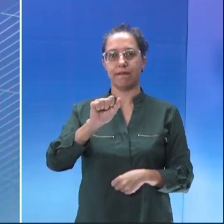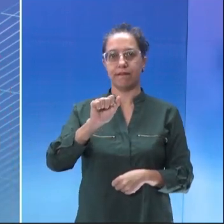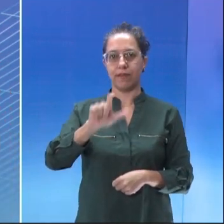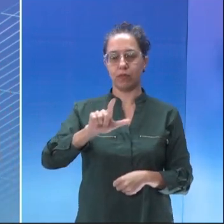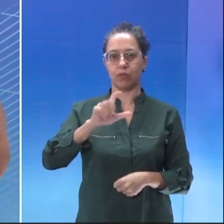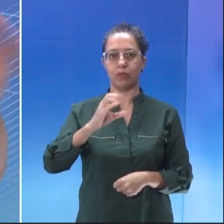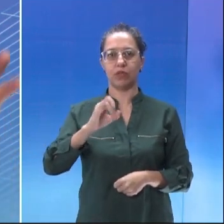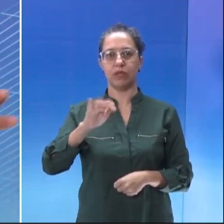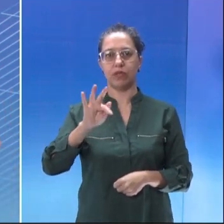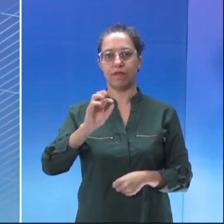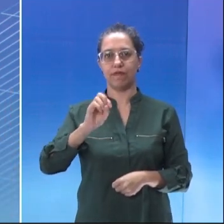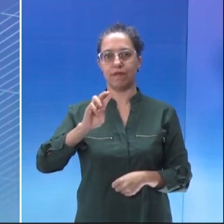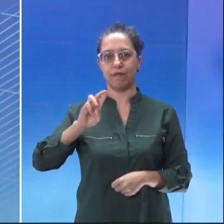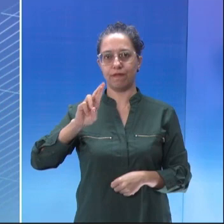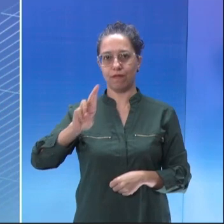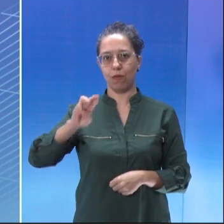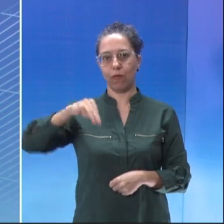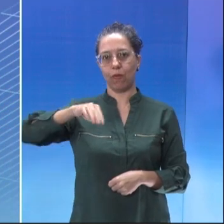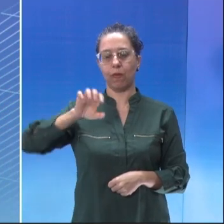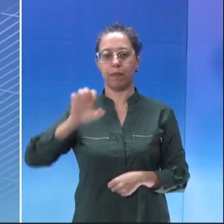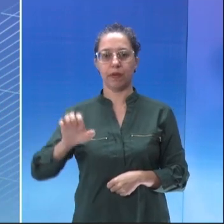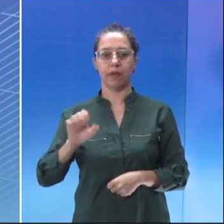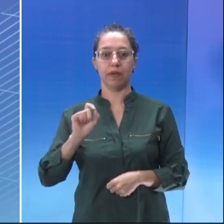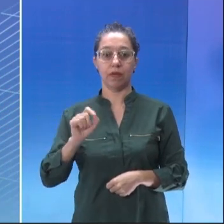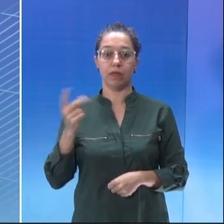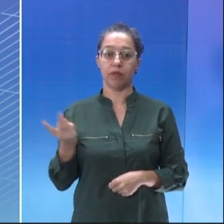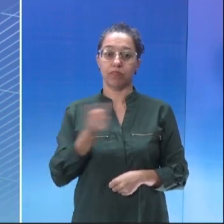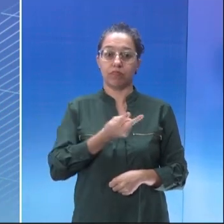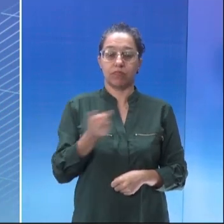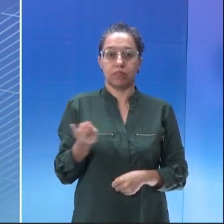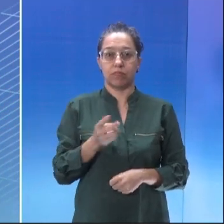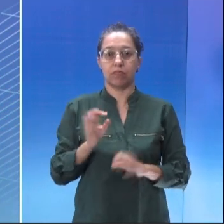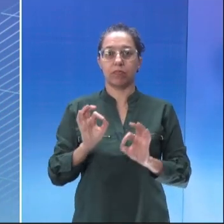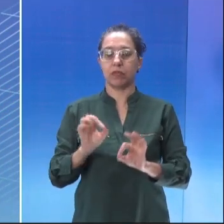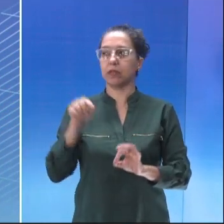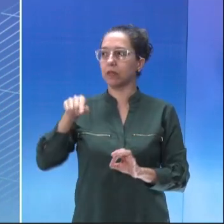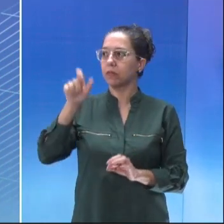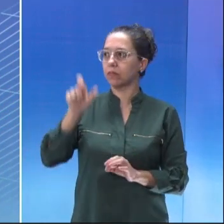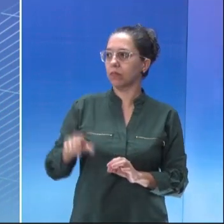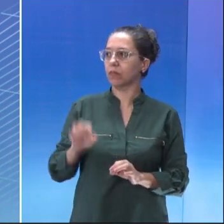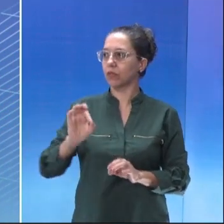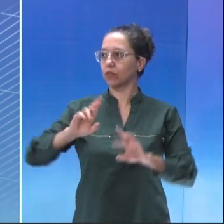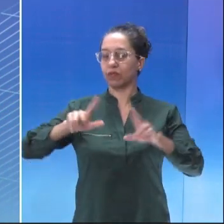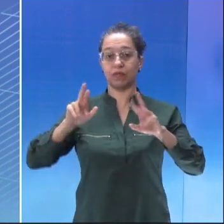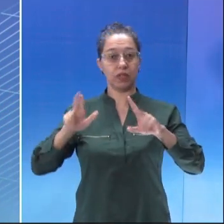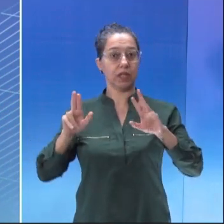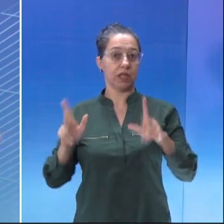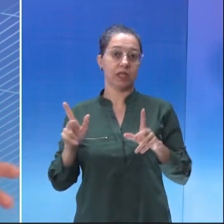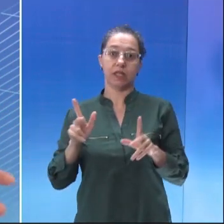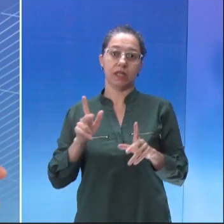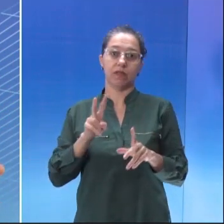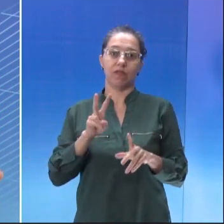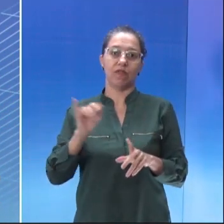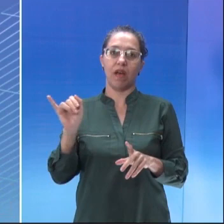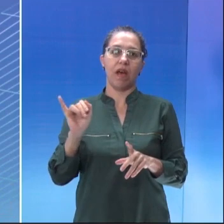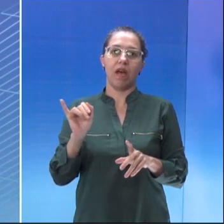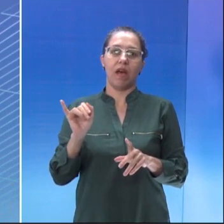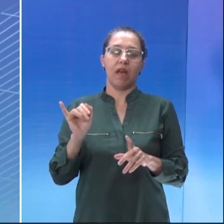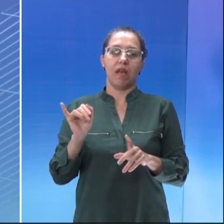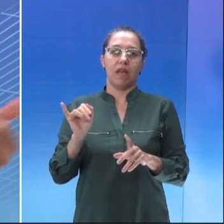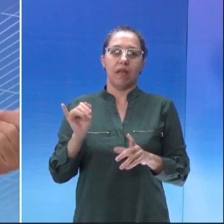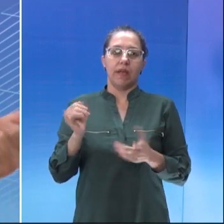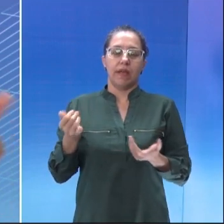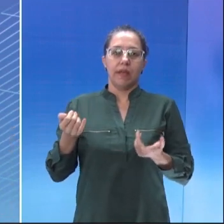formato arredondado e outro no formato de foice? Esse no formato de foice, ela não vai ter tanta deslizibilidade dentro do